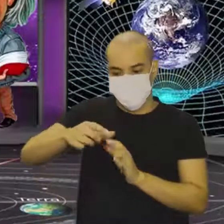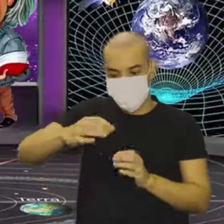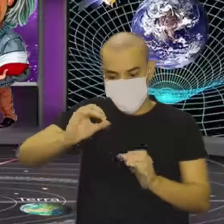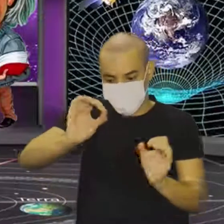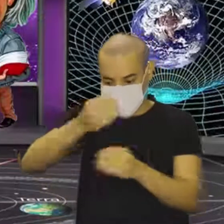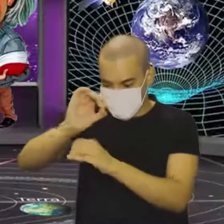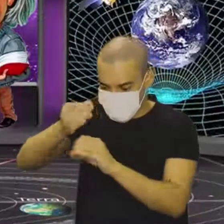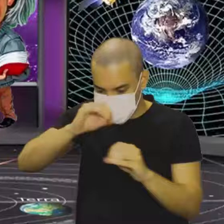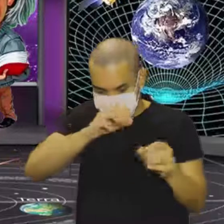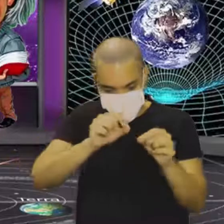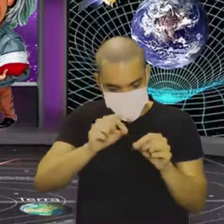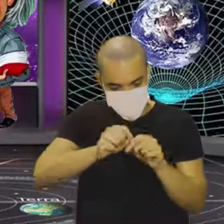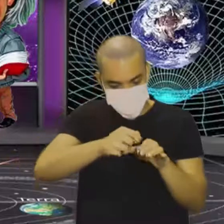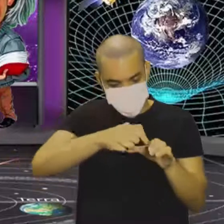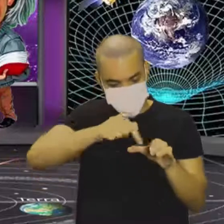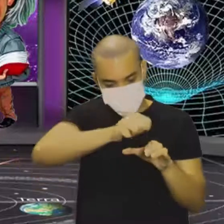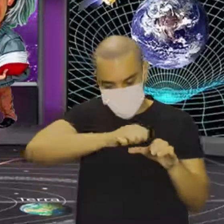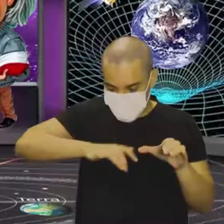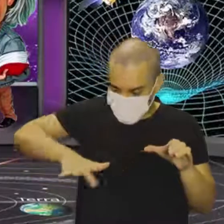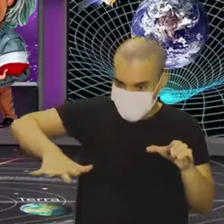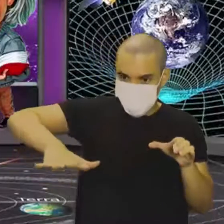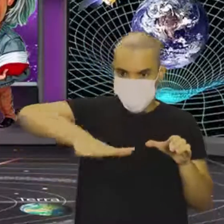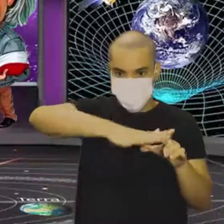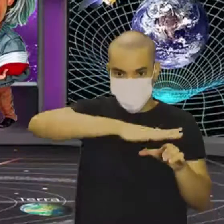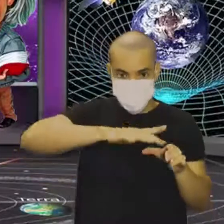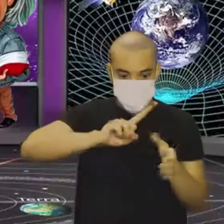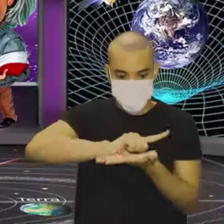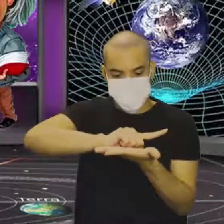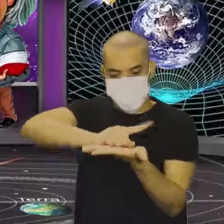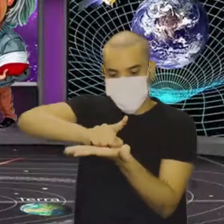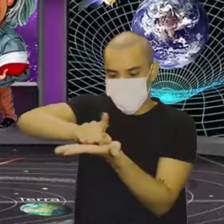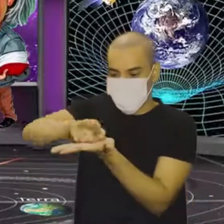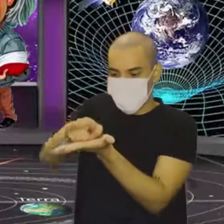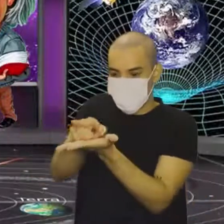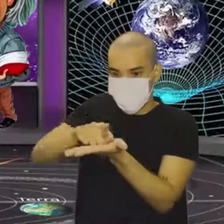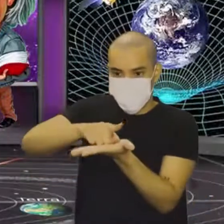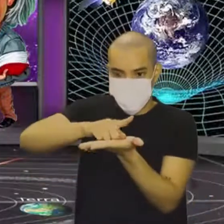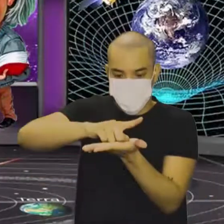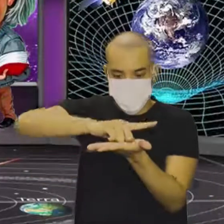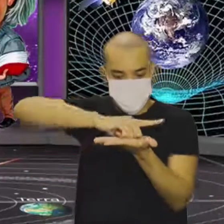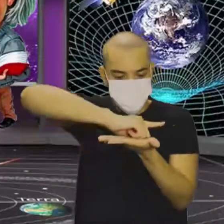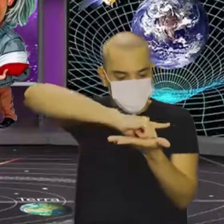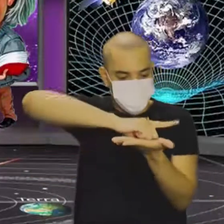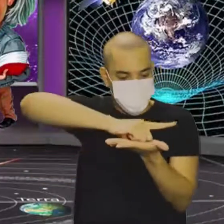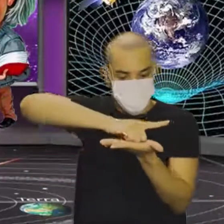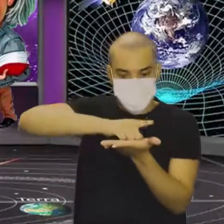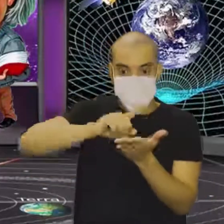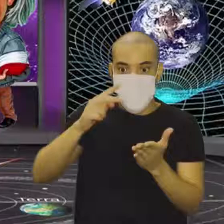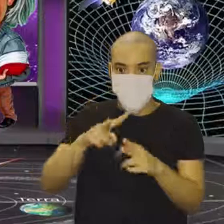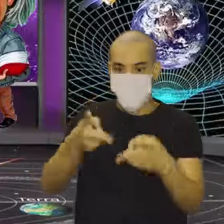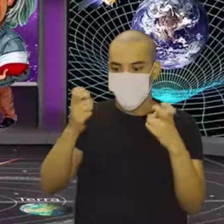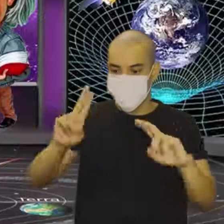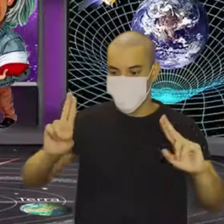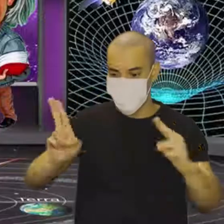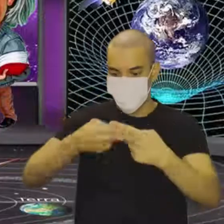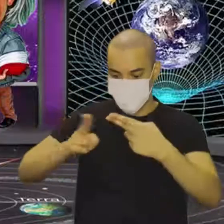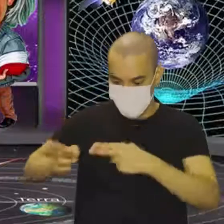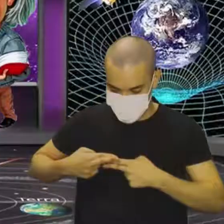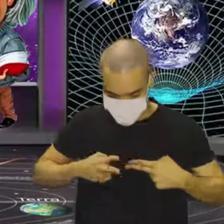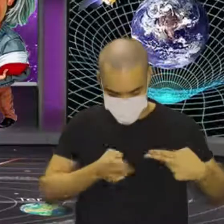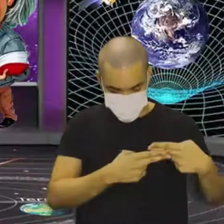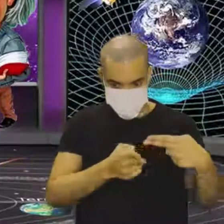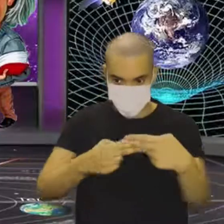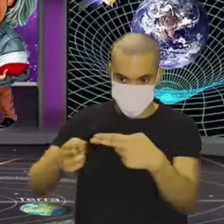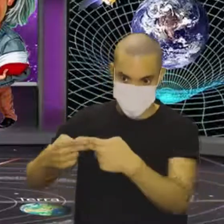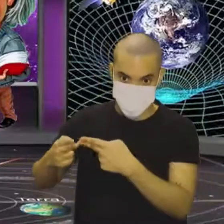um circuito e ele colocou uma bússola perto desse circuito. Ele viu que quando ele fechou o circuito